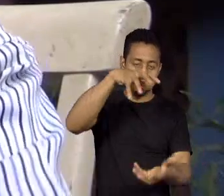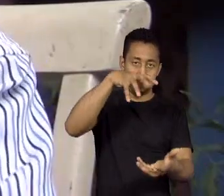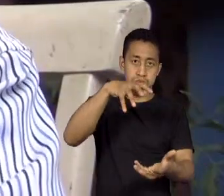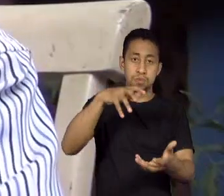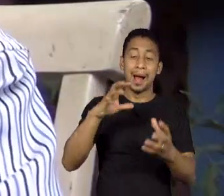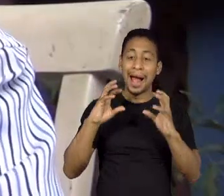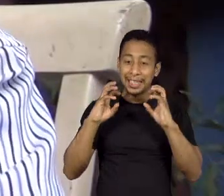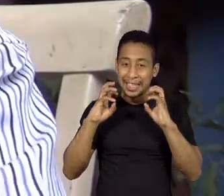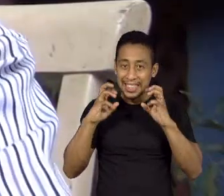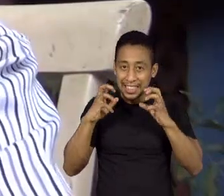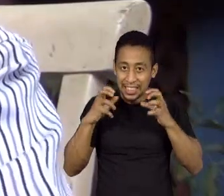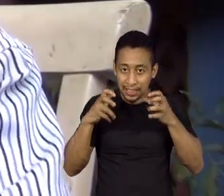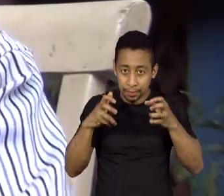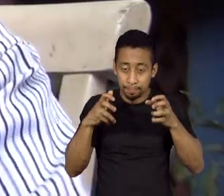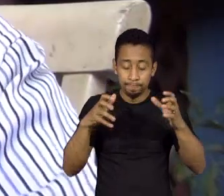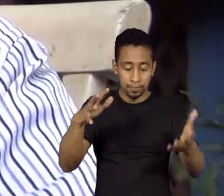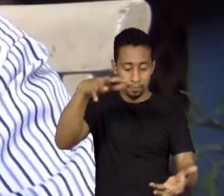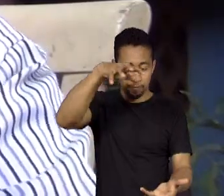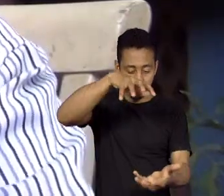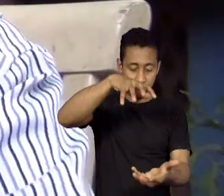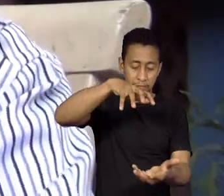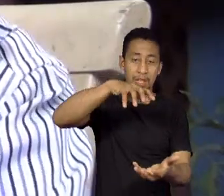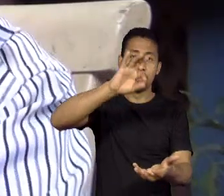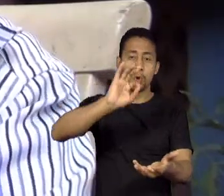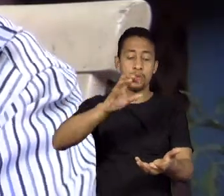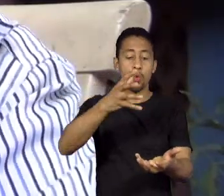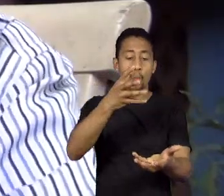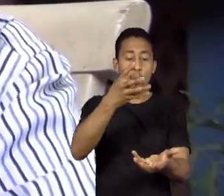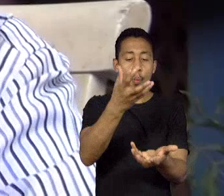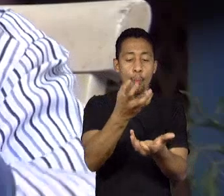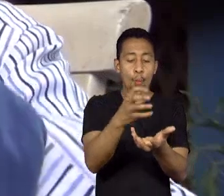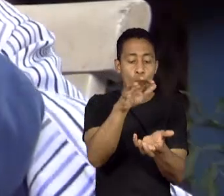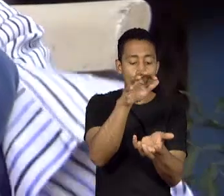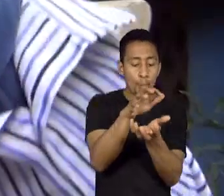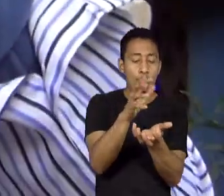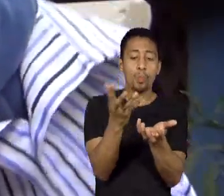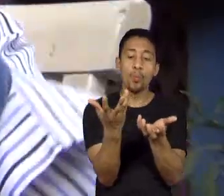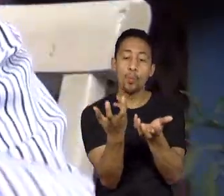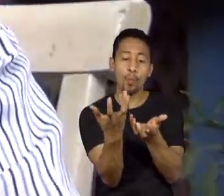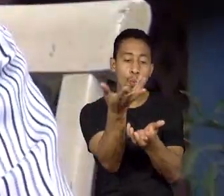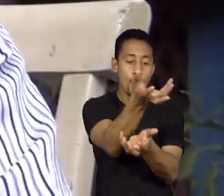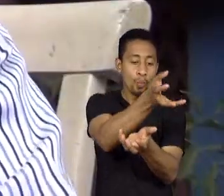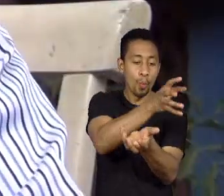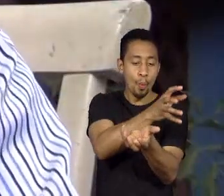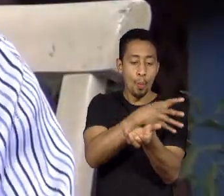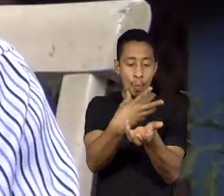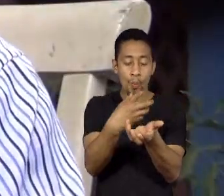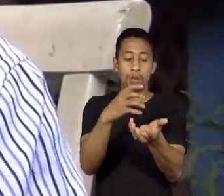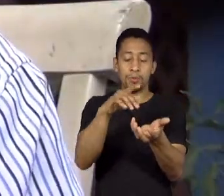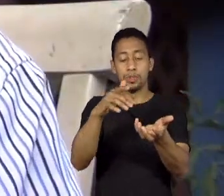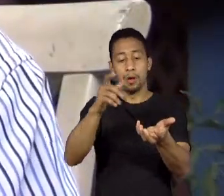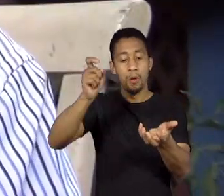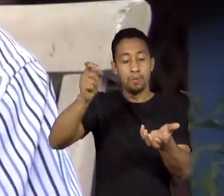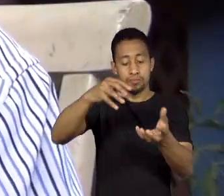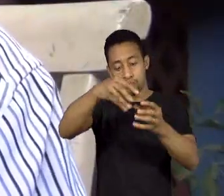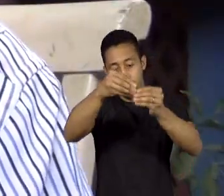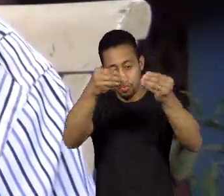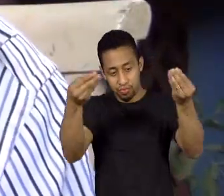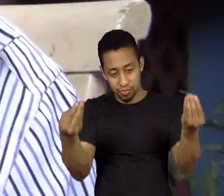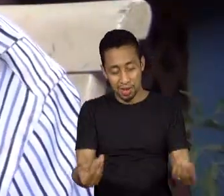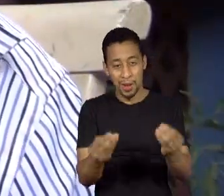quando secava a cabeça, abriam e soltava todo o recheio e ficava o boneco modelado. Quer